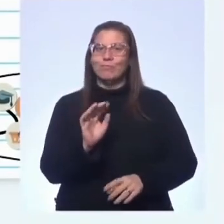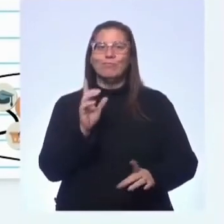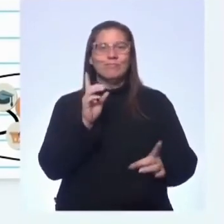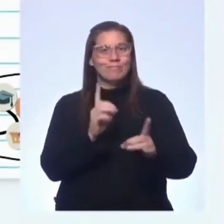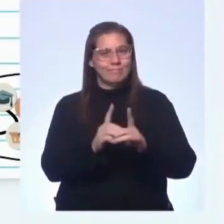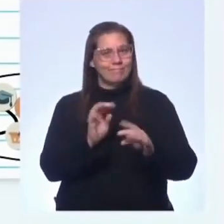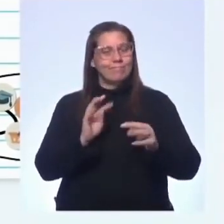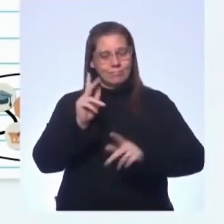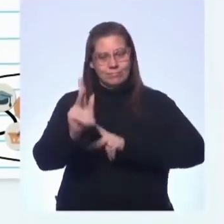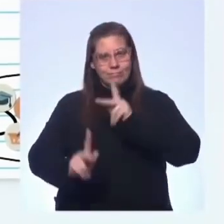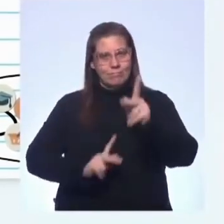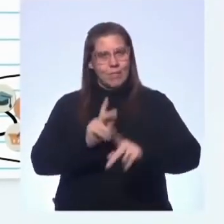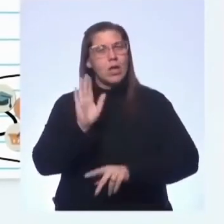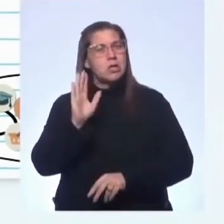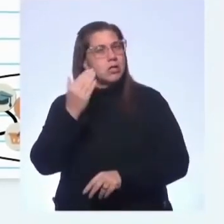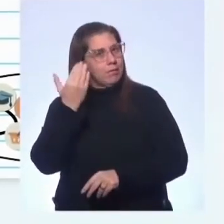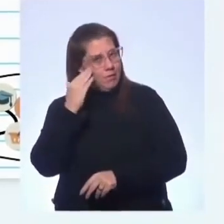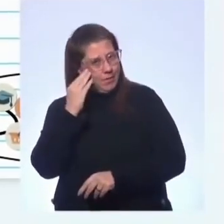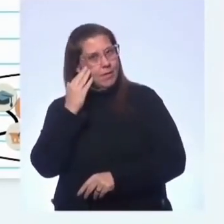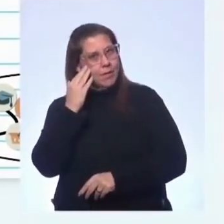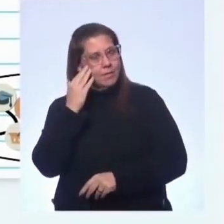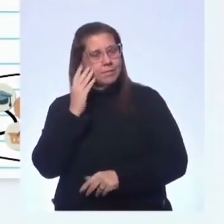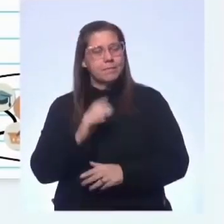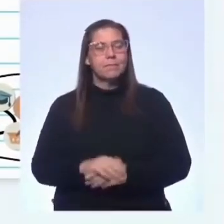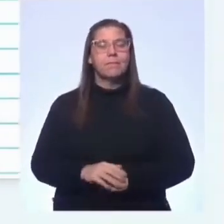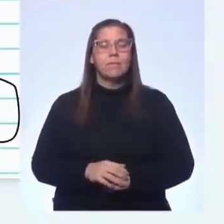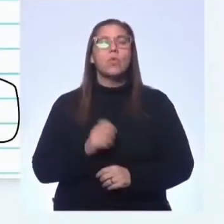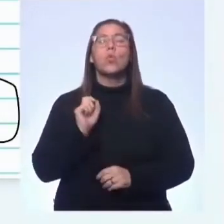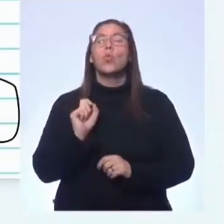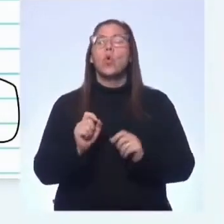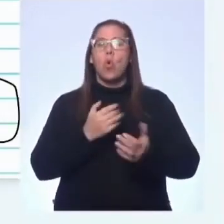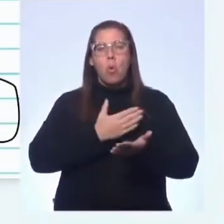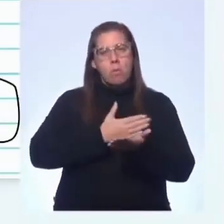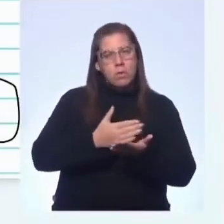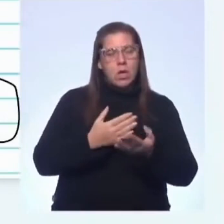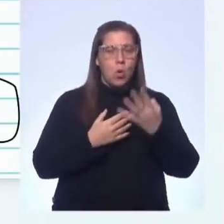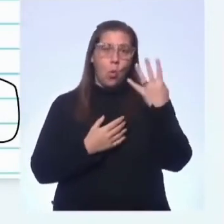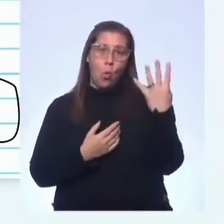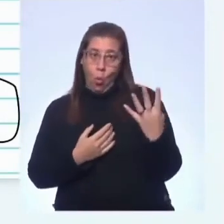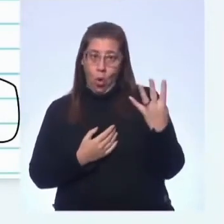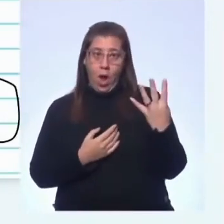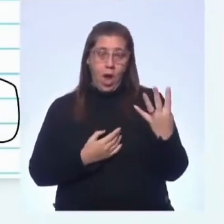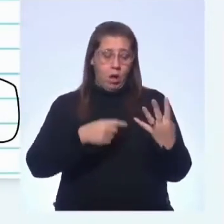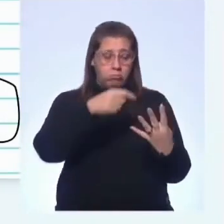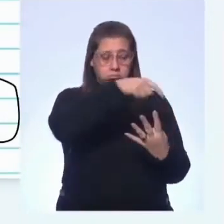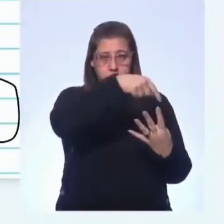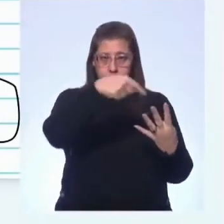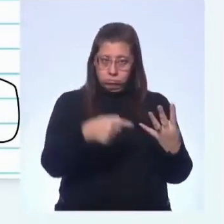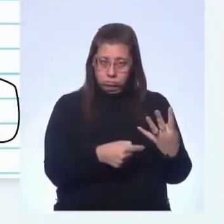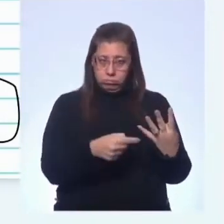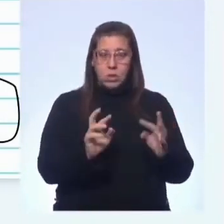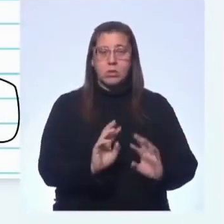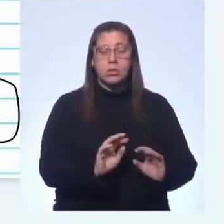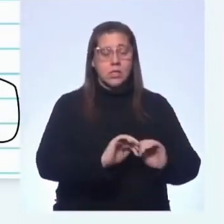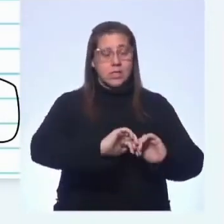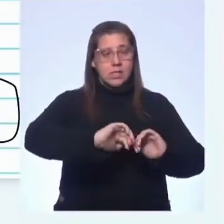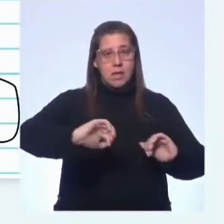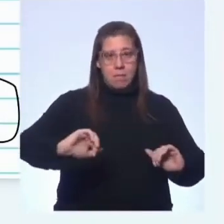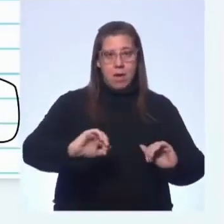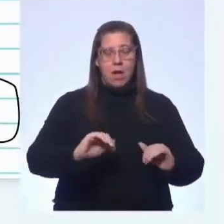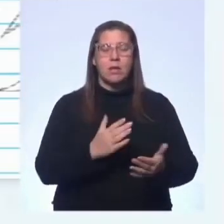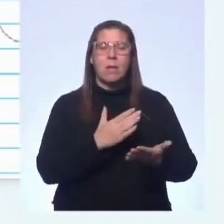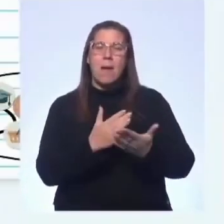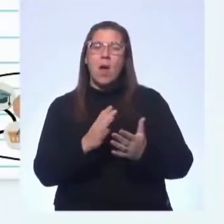população. Já deu para se ter uma ideia, não é? O que inicialmente eram 4 cidades distintas e de certa forma autônomas,